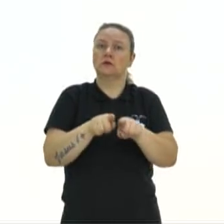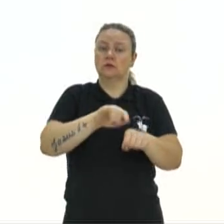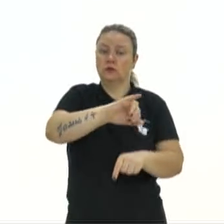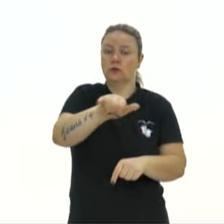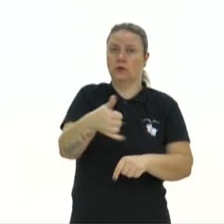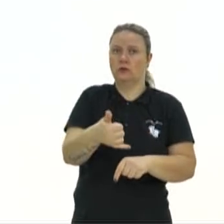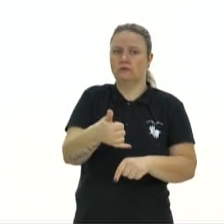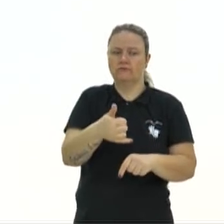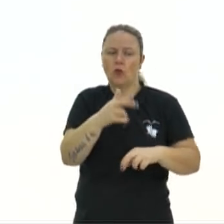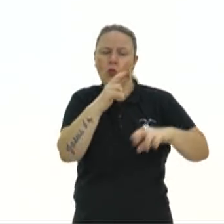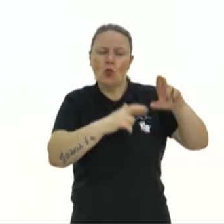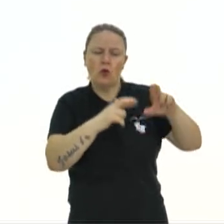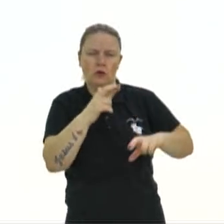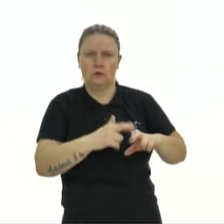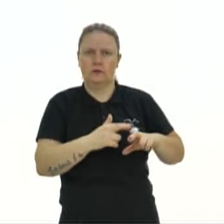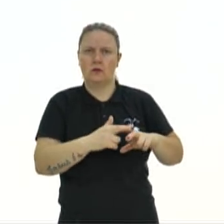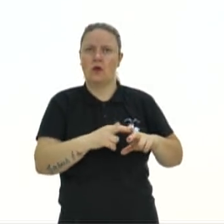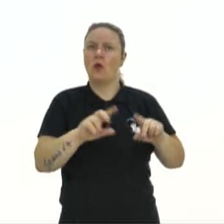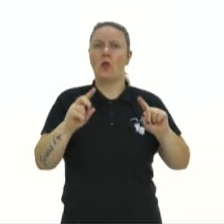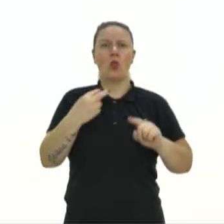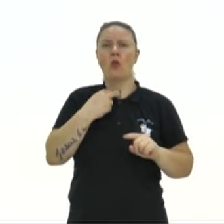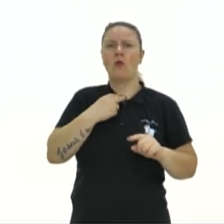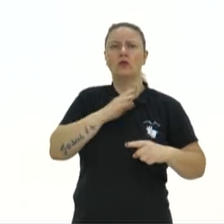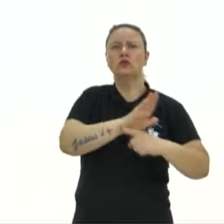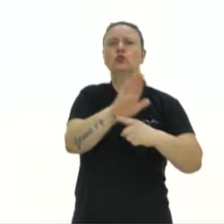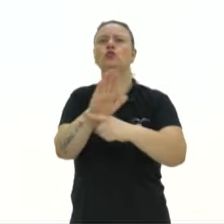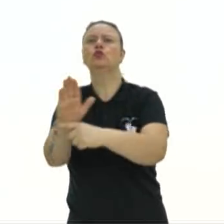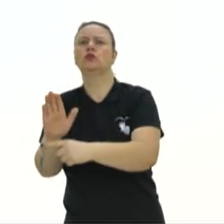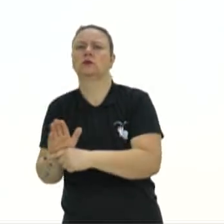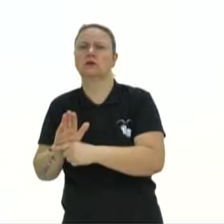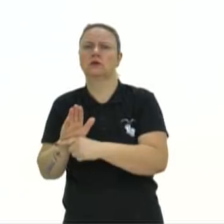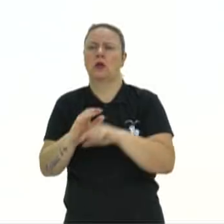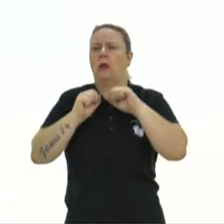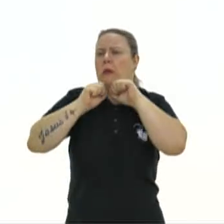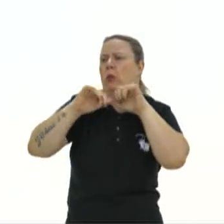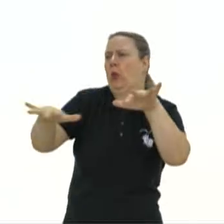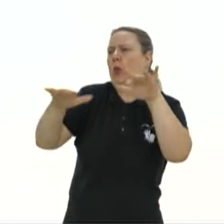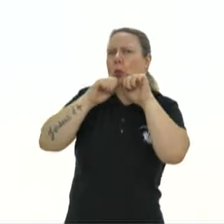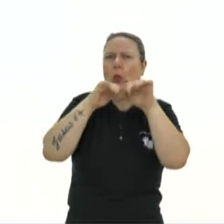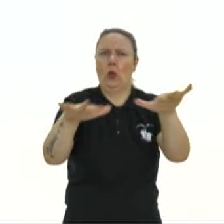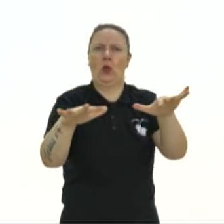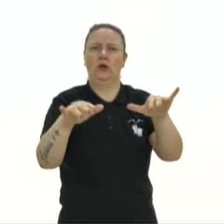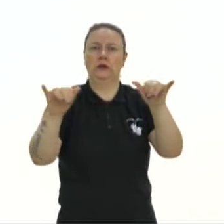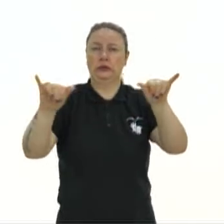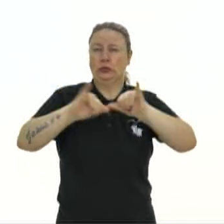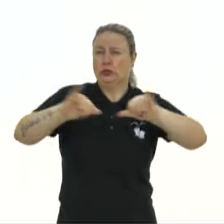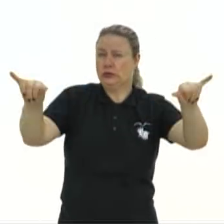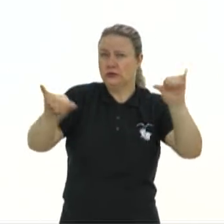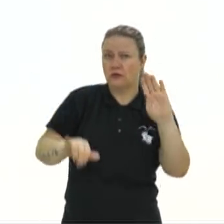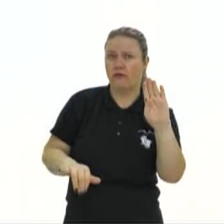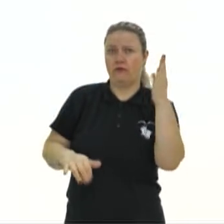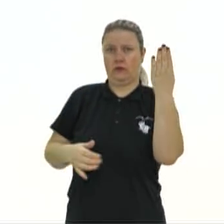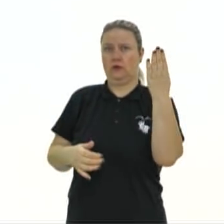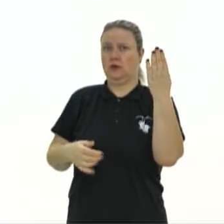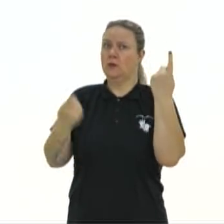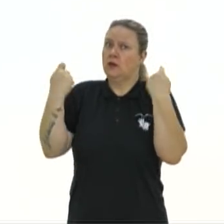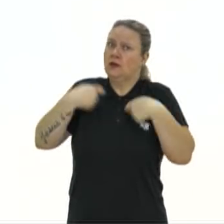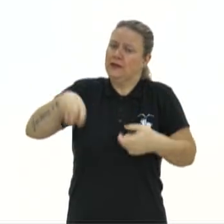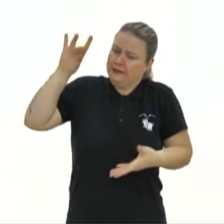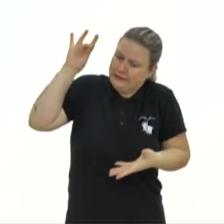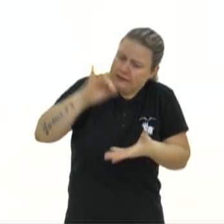para a disseminação de notícias falsas. Tenha certeza de que é uma informação verdadeira antes de